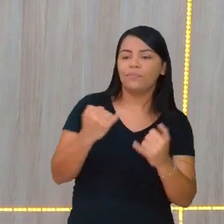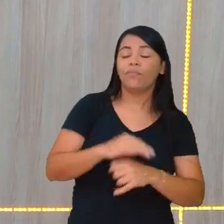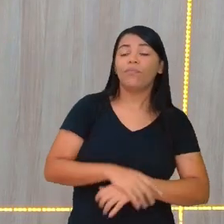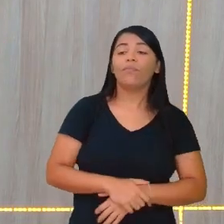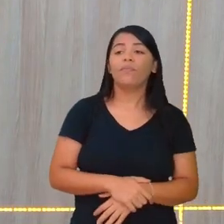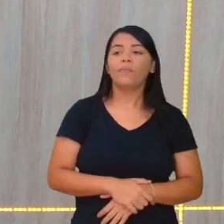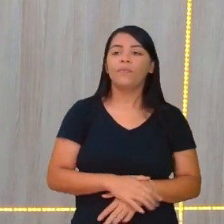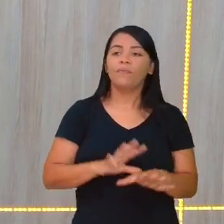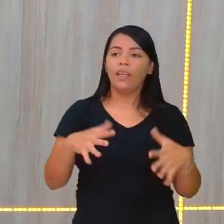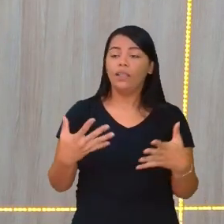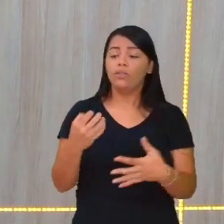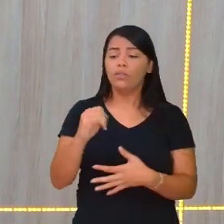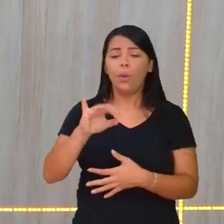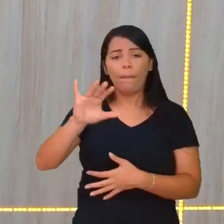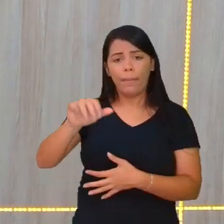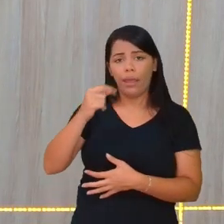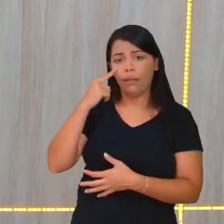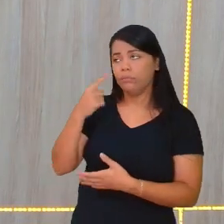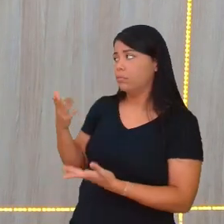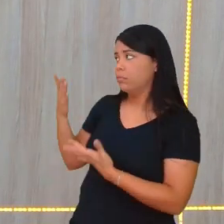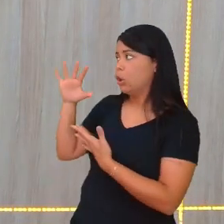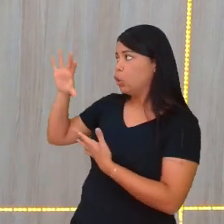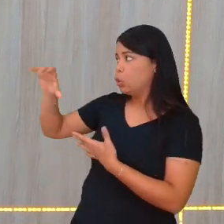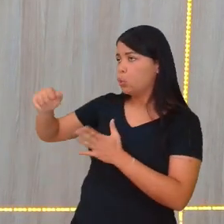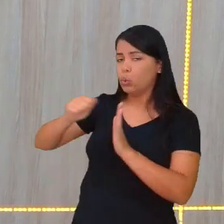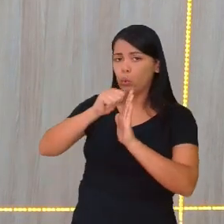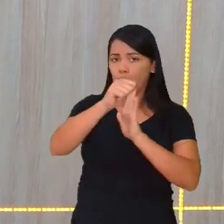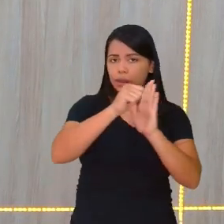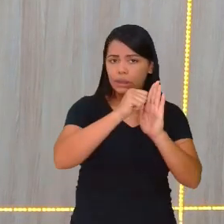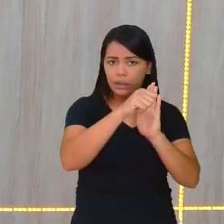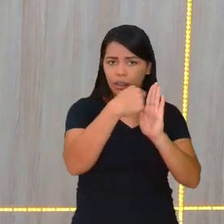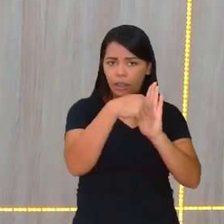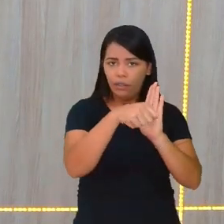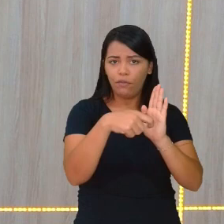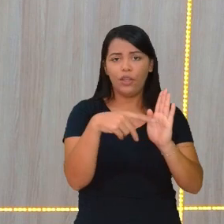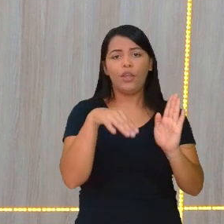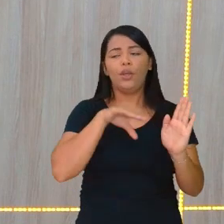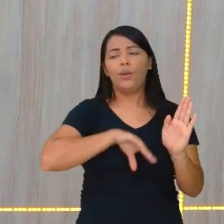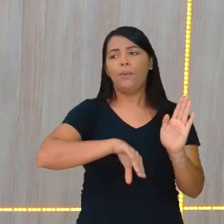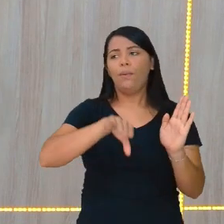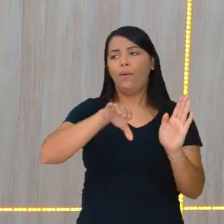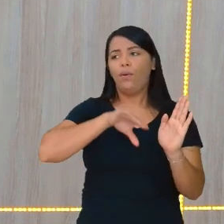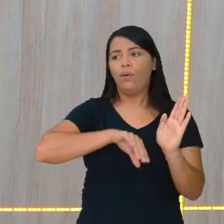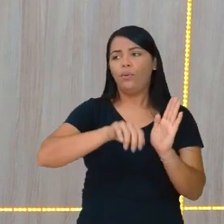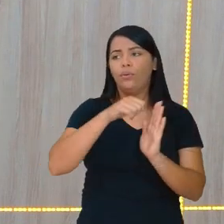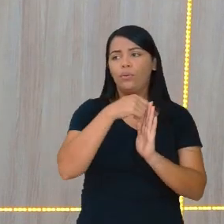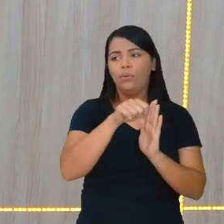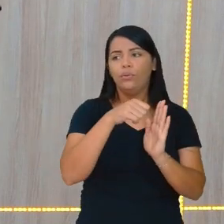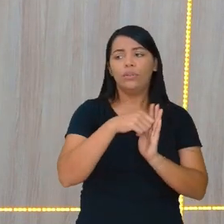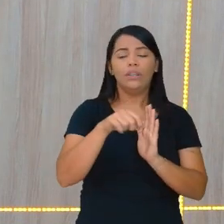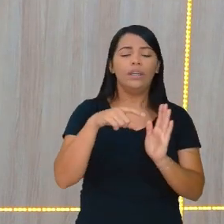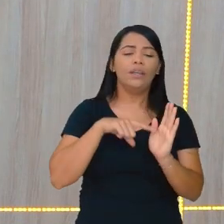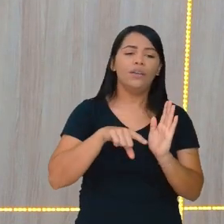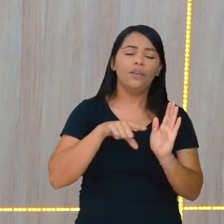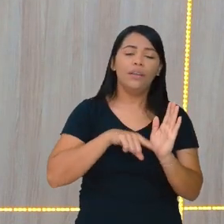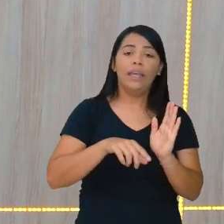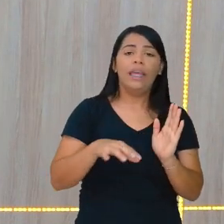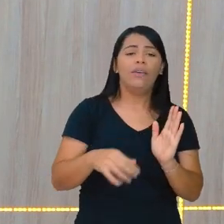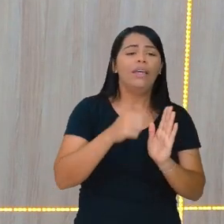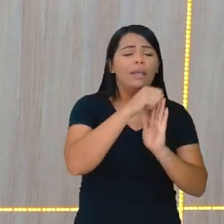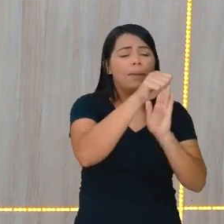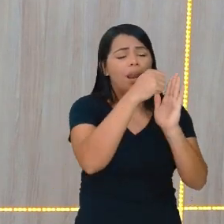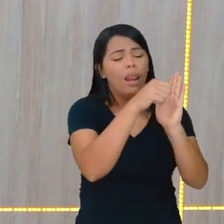eu pegasse isso aqui tudinho e escrevesse em português, em um bom português, eu ia ter páginas e páginas. E aqui eu estou só